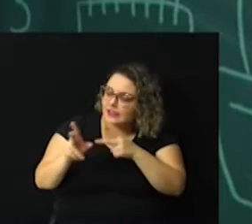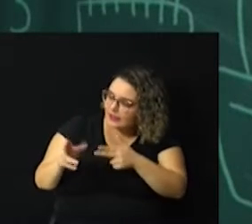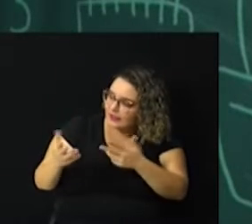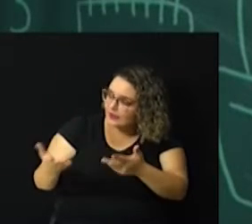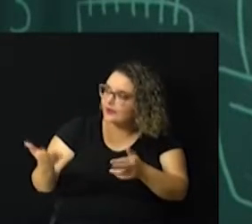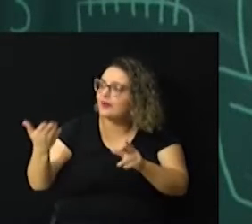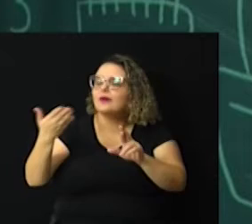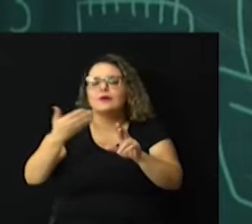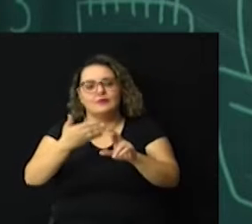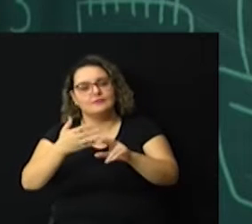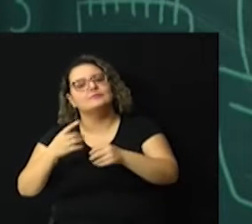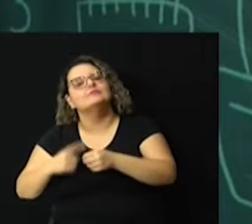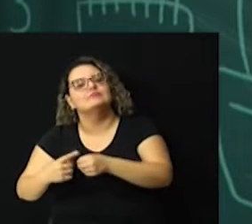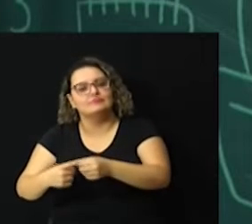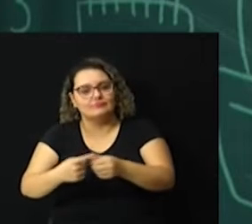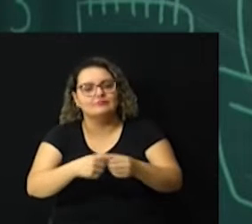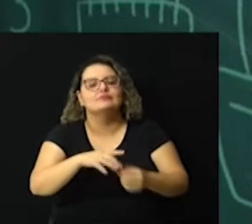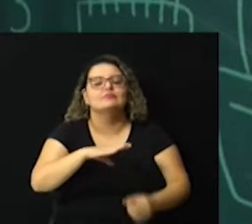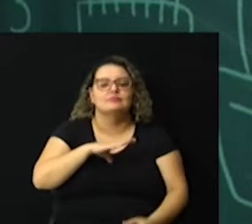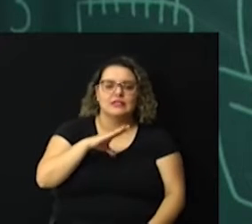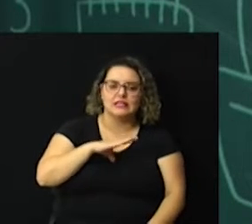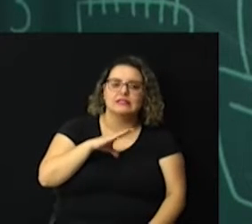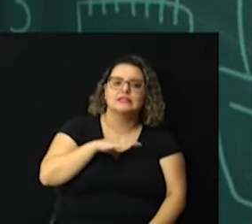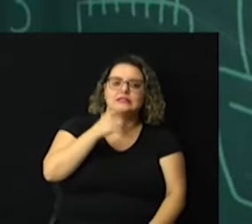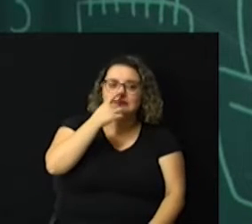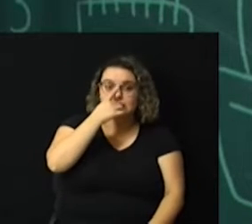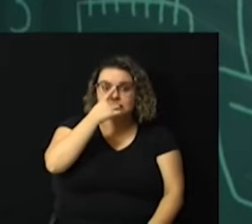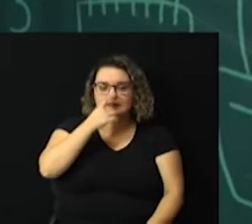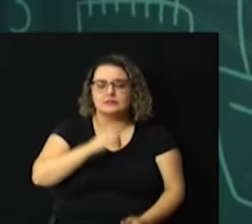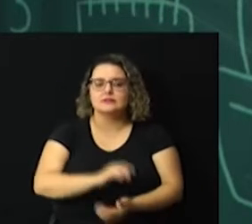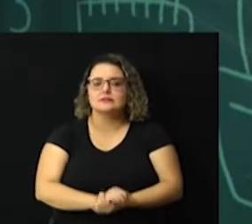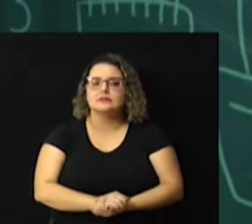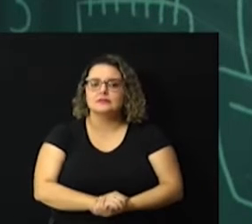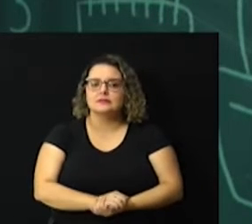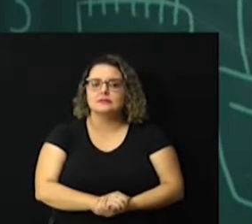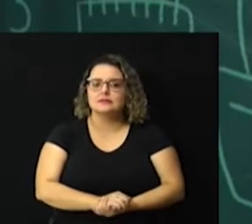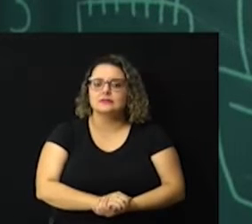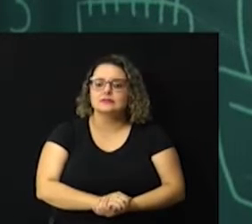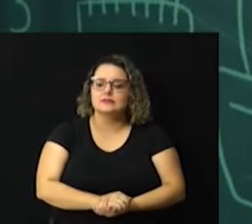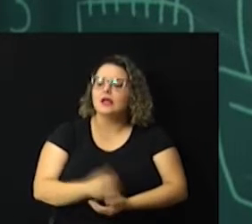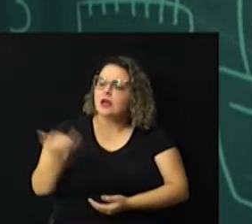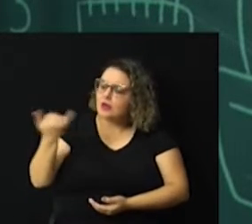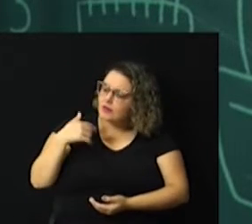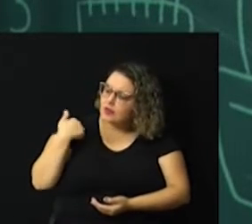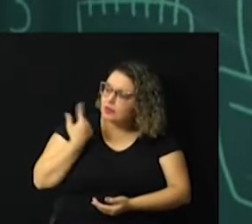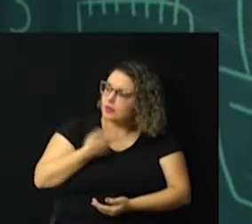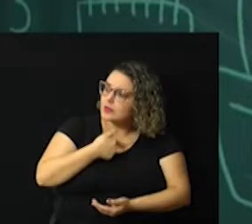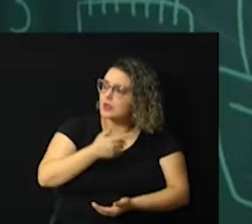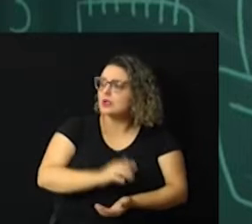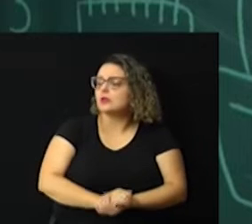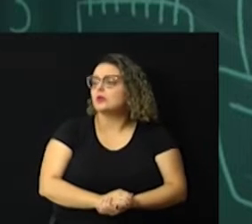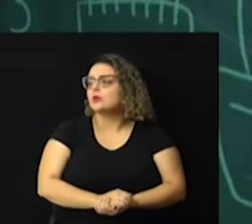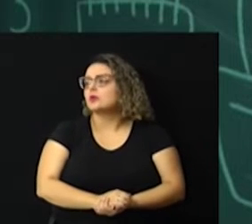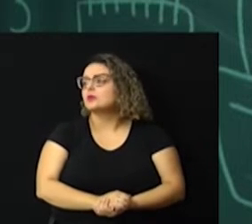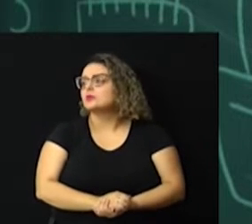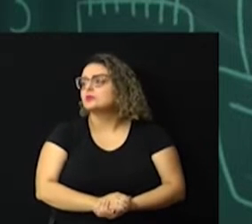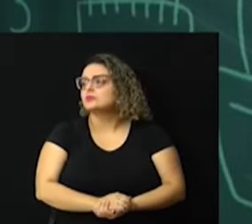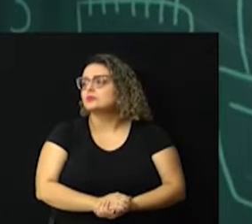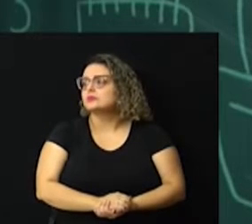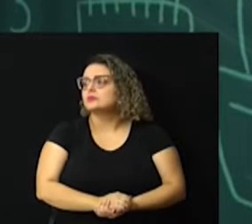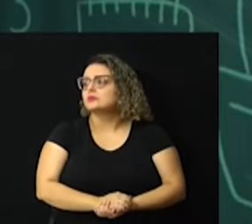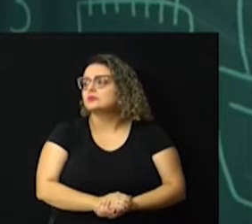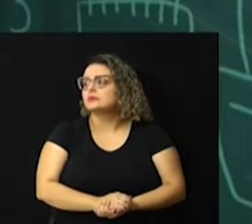você representa a região metropolitana de Campinas. E conta pra gente essa questão de ir